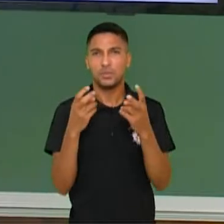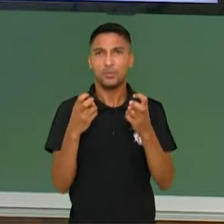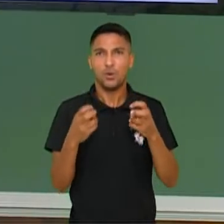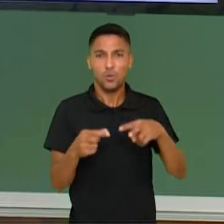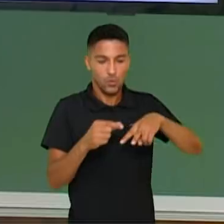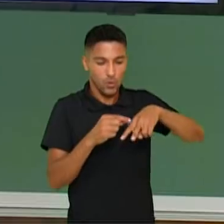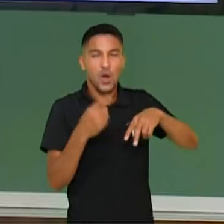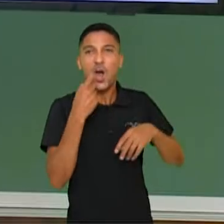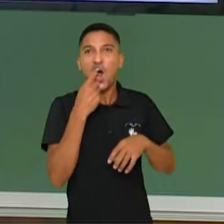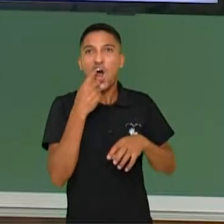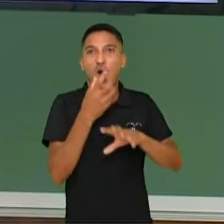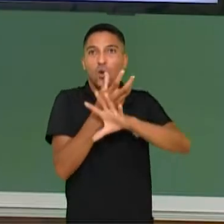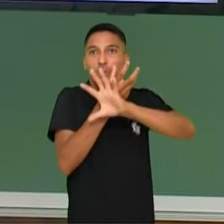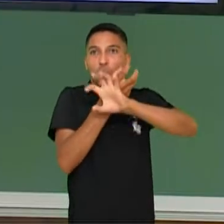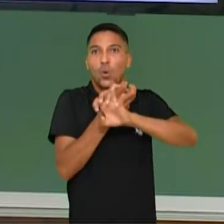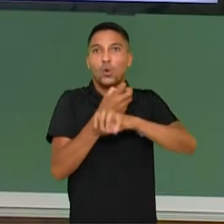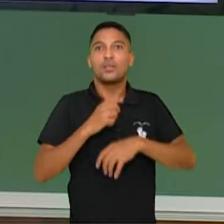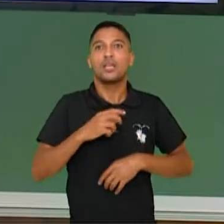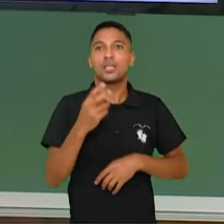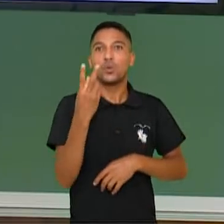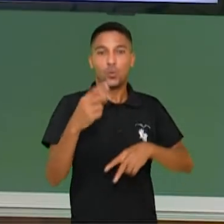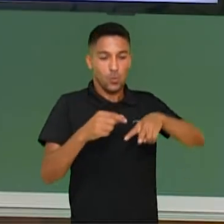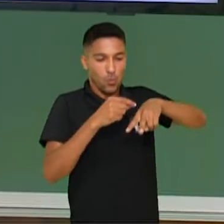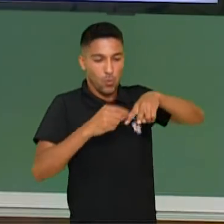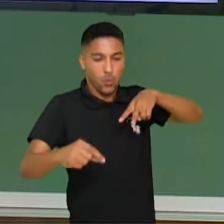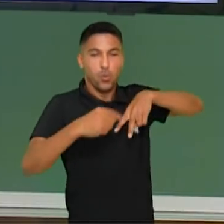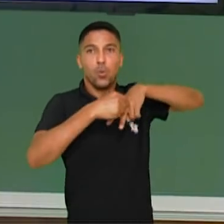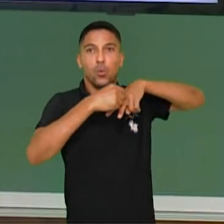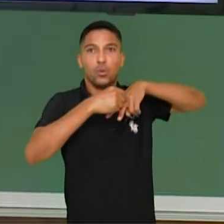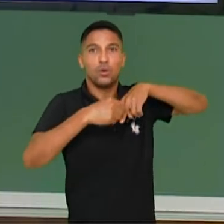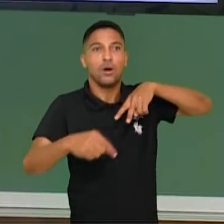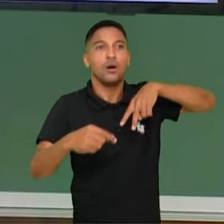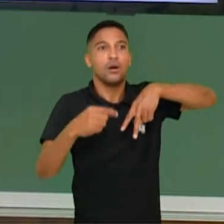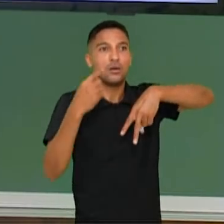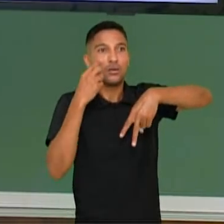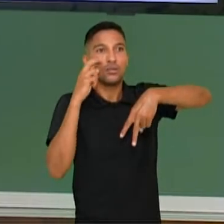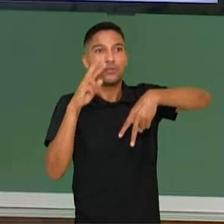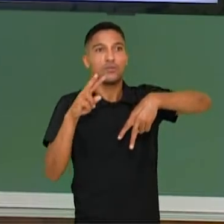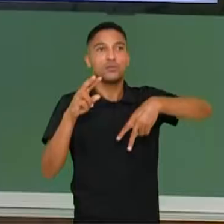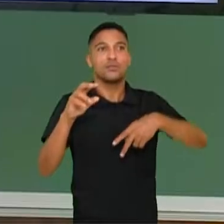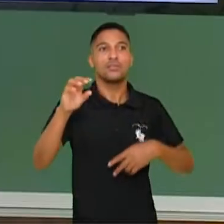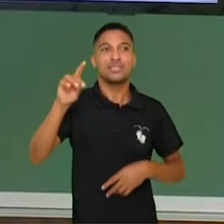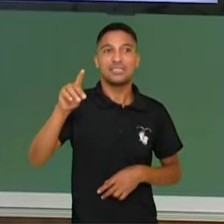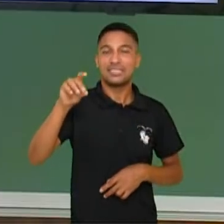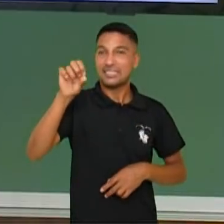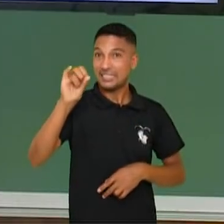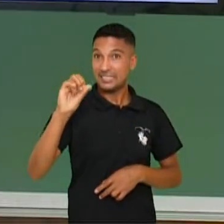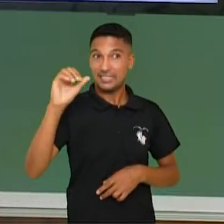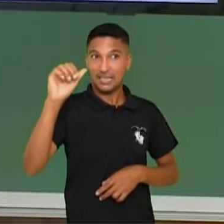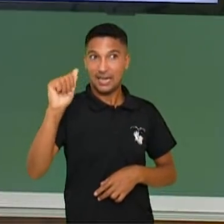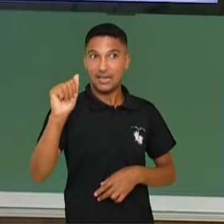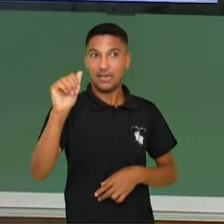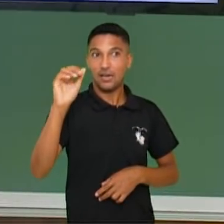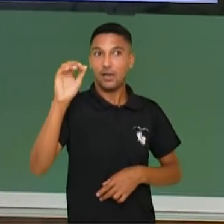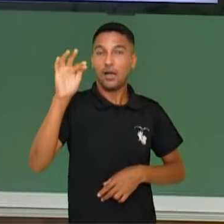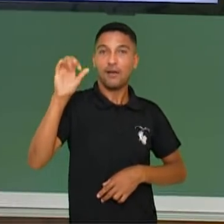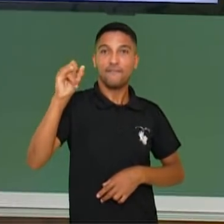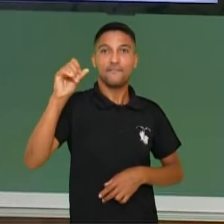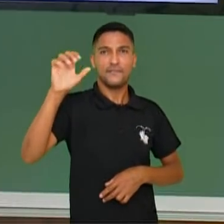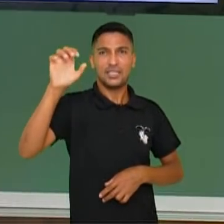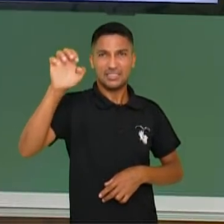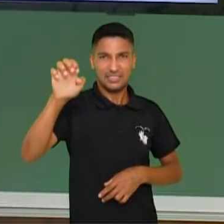2 estruturas, a diáfise e a epífise. E, calma, eu vou explicar para vocês o que são